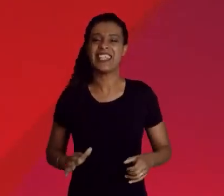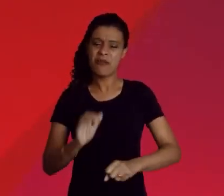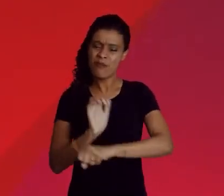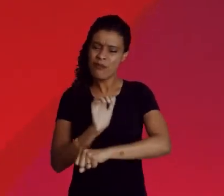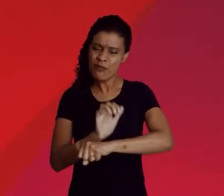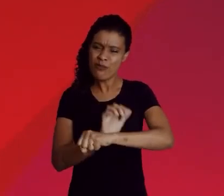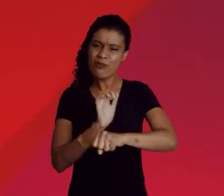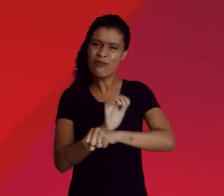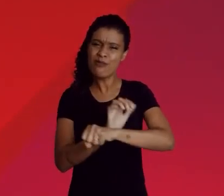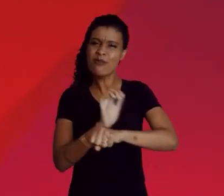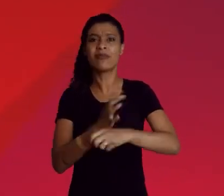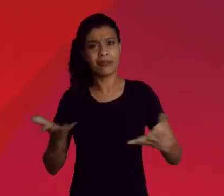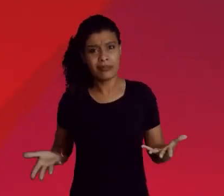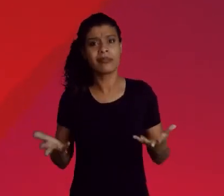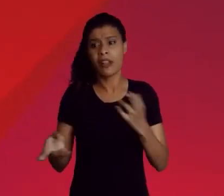Empreenda no relacionamento.